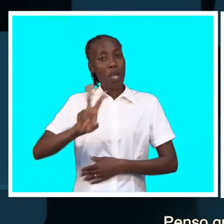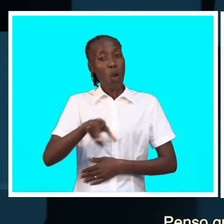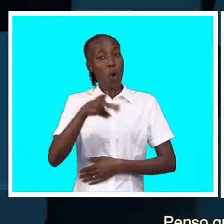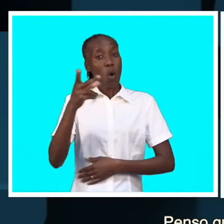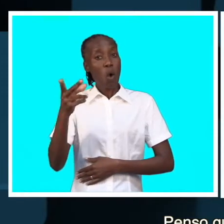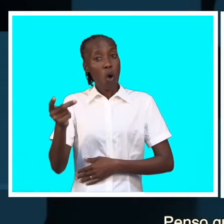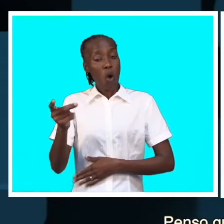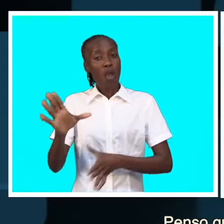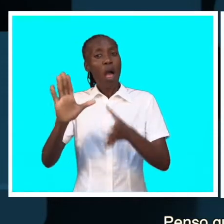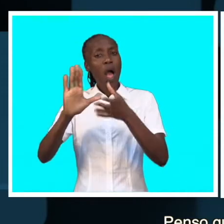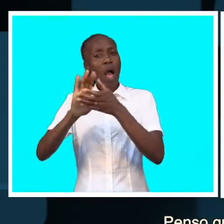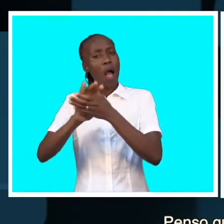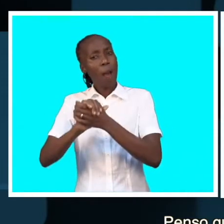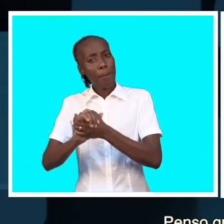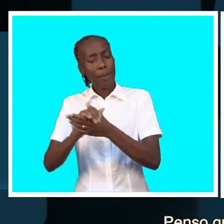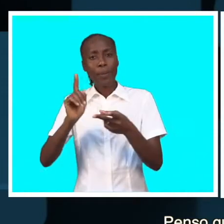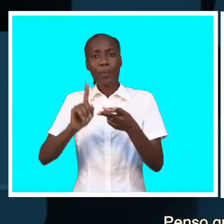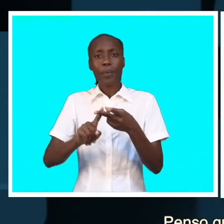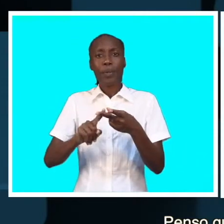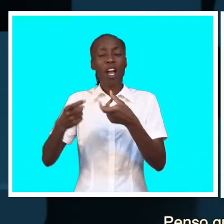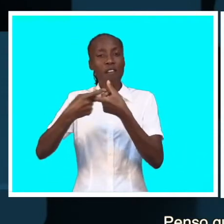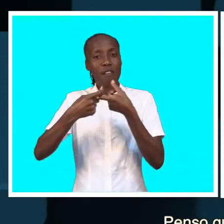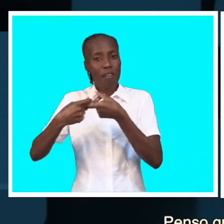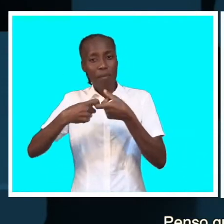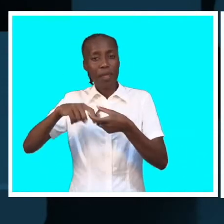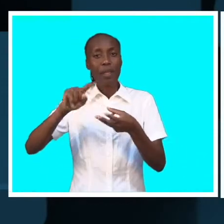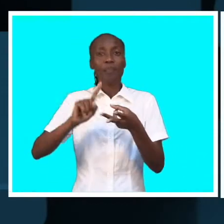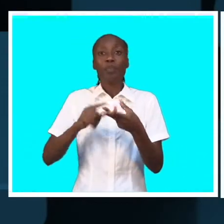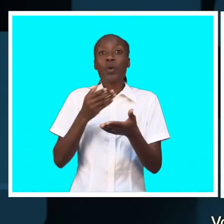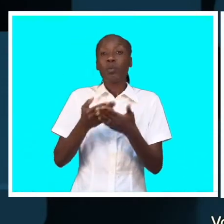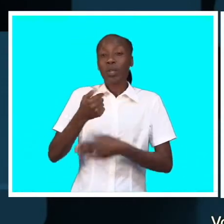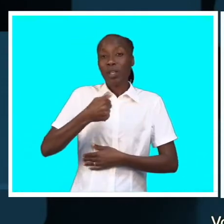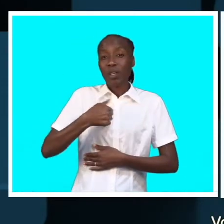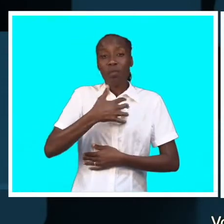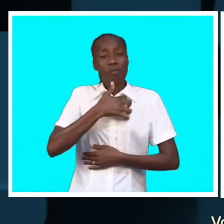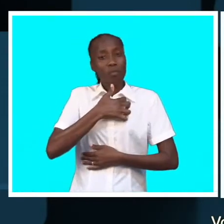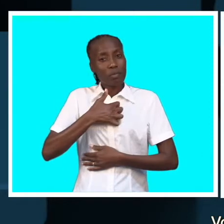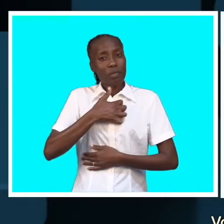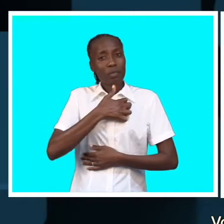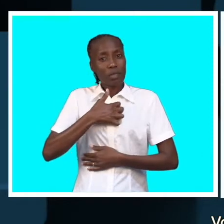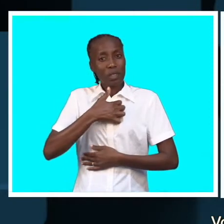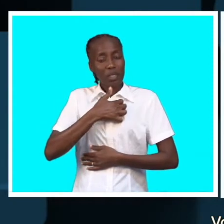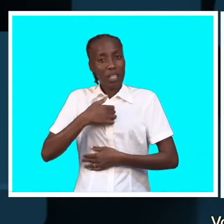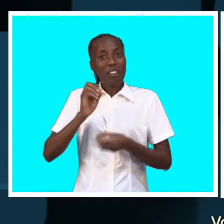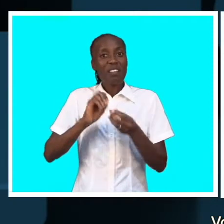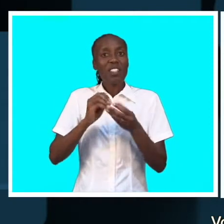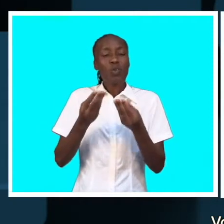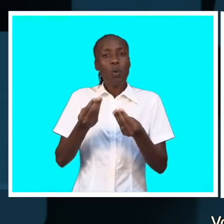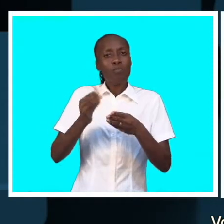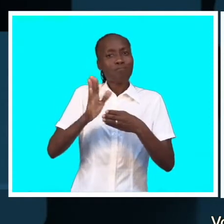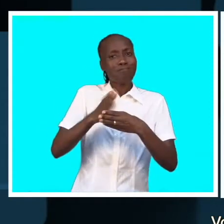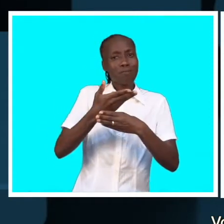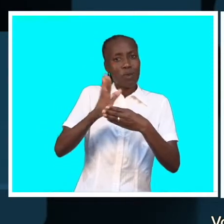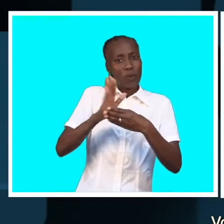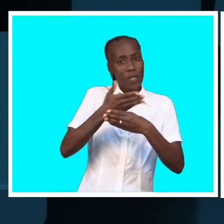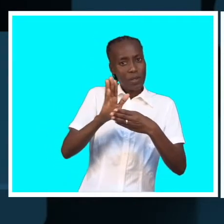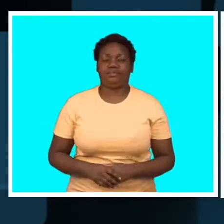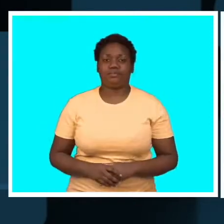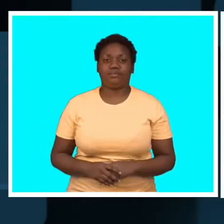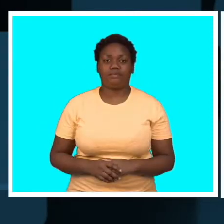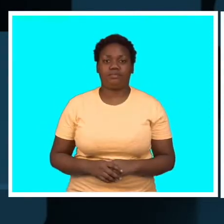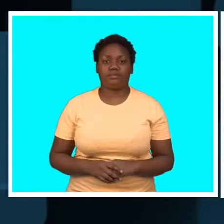vai influenciar muito nos amigos, na minha família, porque eu vou tentar fazer como se fosse uma correção,